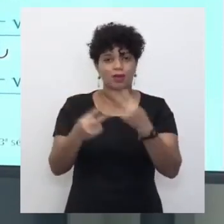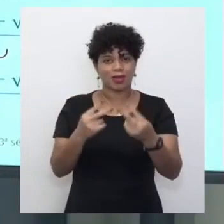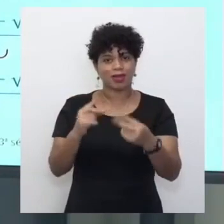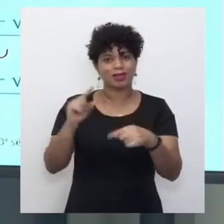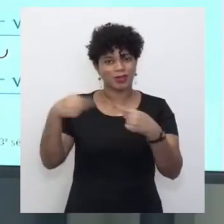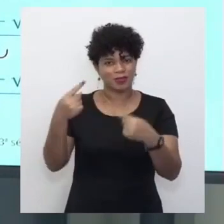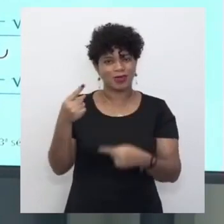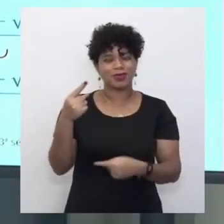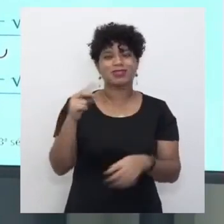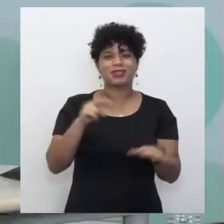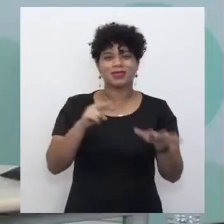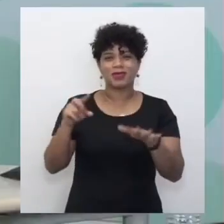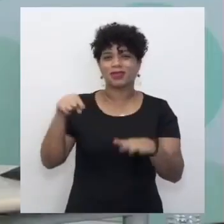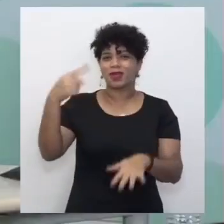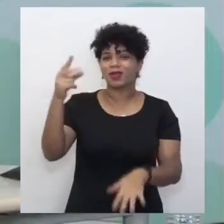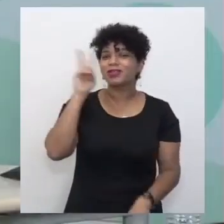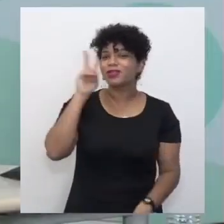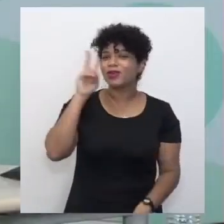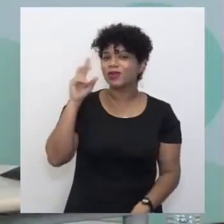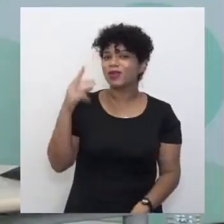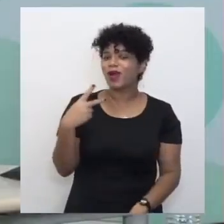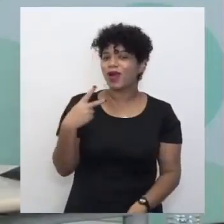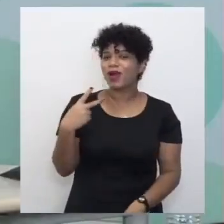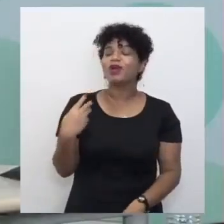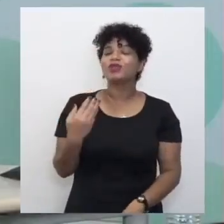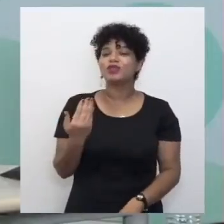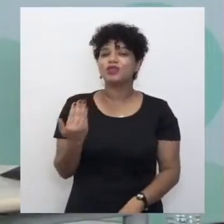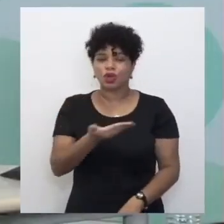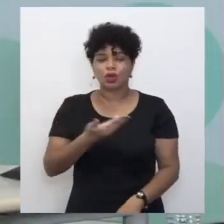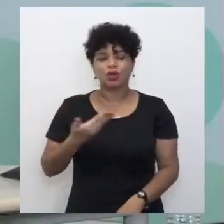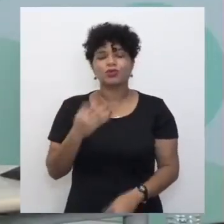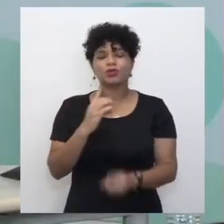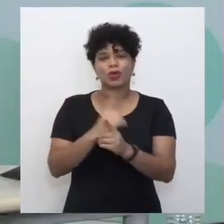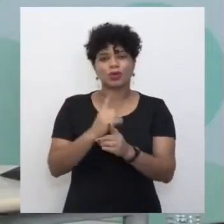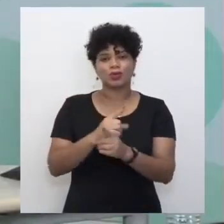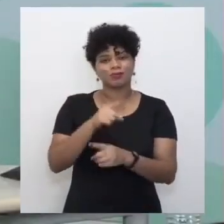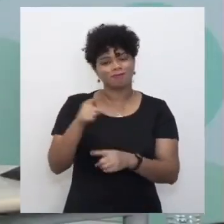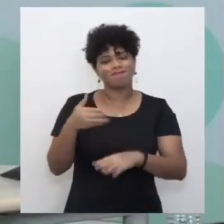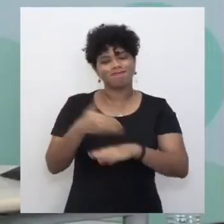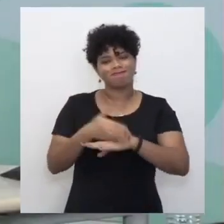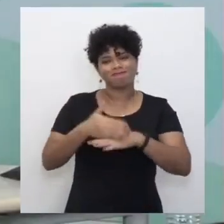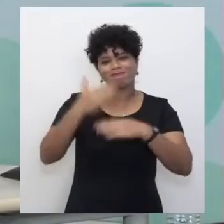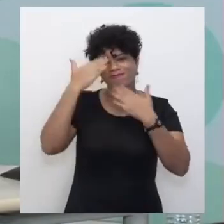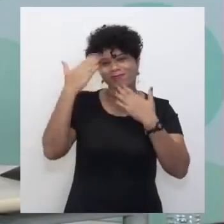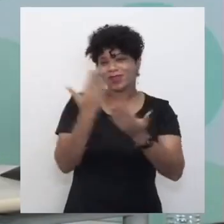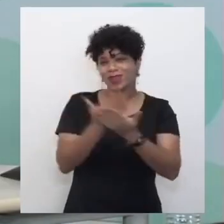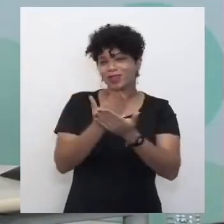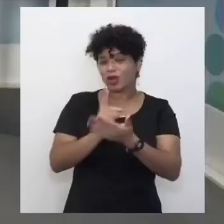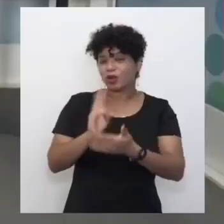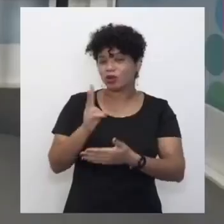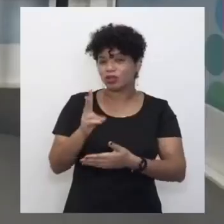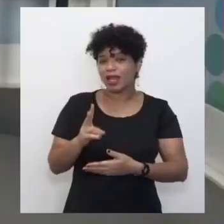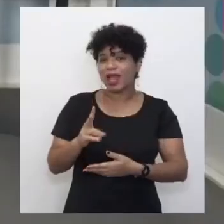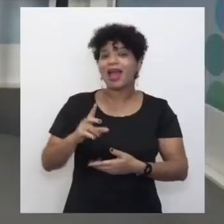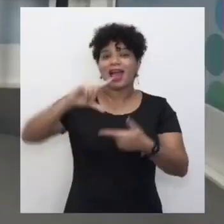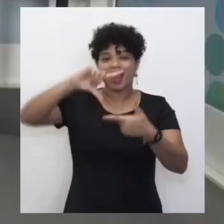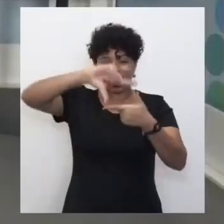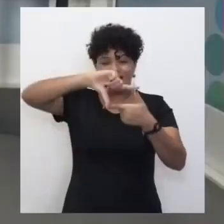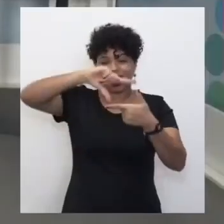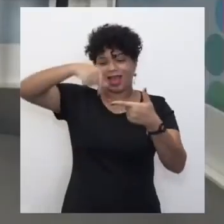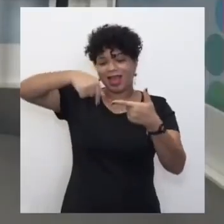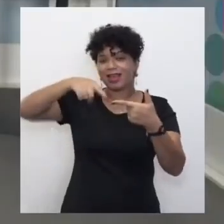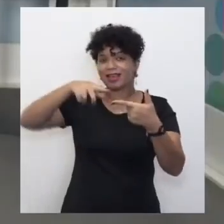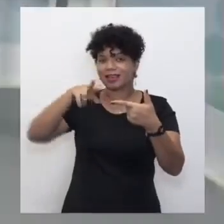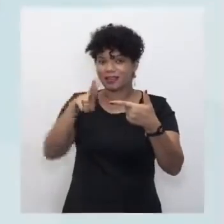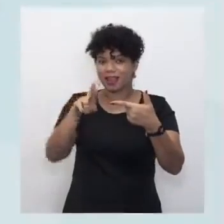segunda-feira, certo, professora Roberta? Certo. Obrigada, pessoal, pela participação e continuem seus estudos sempre, tá bom? Avaliem a nossa aula. Ah, é verdade, esqueci.